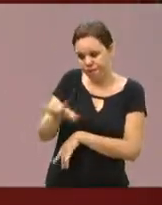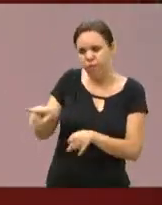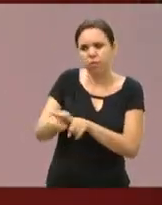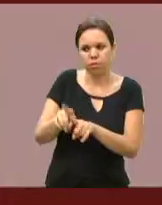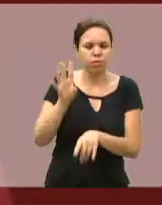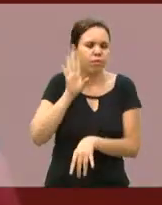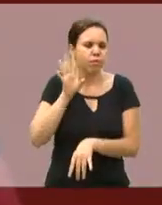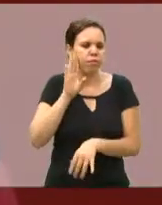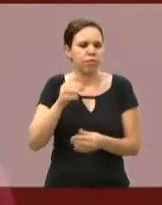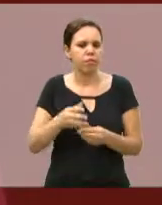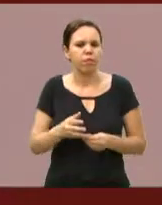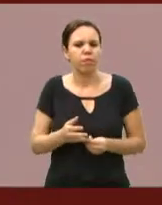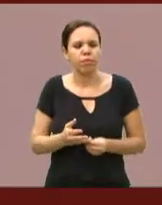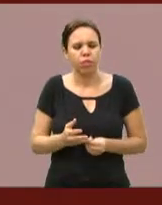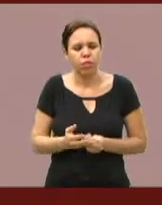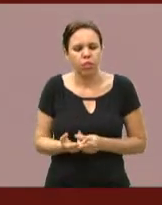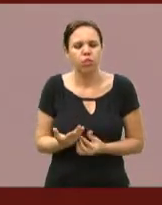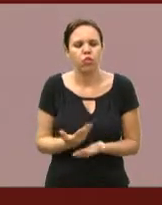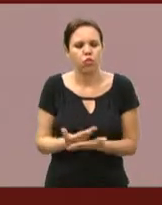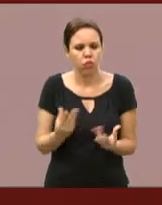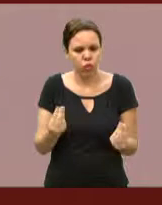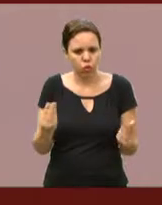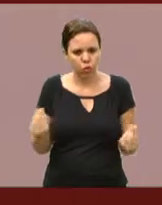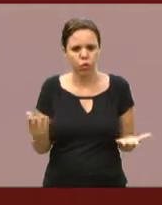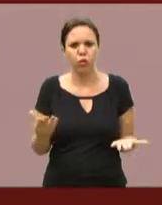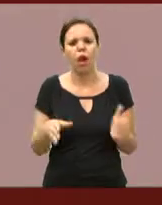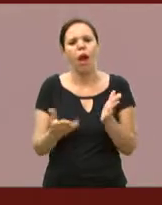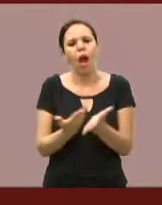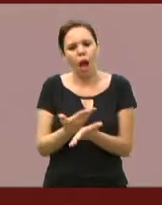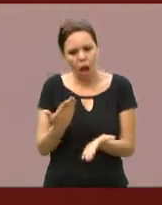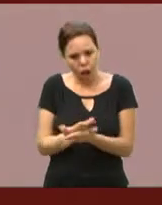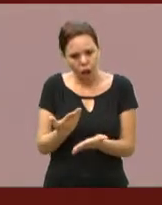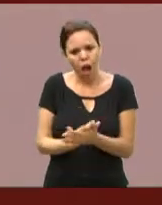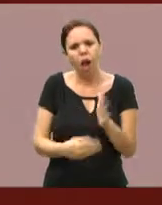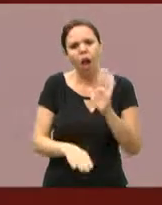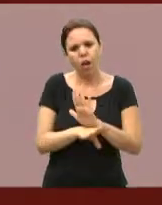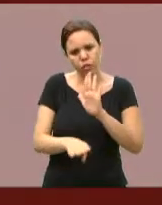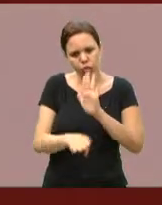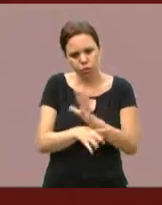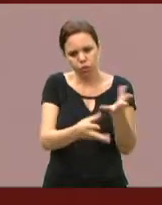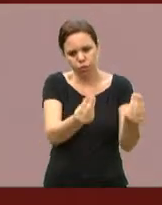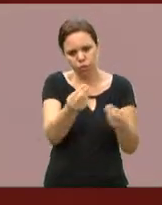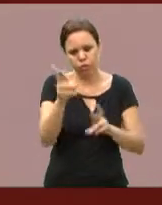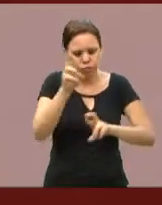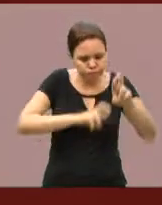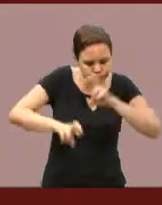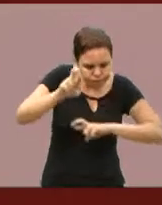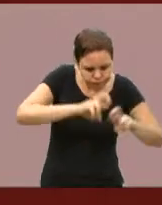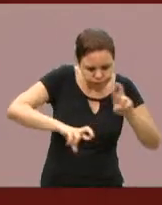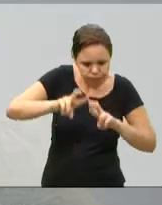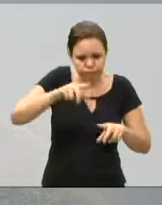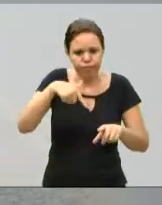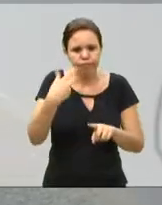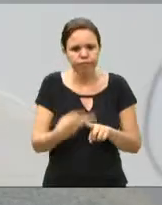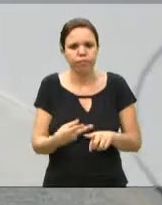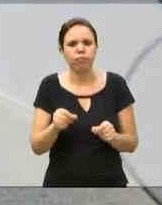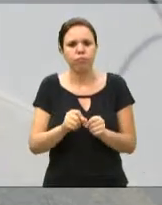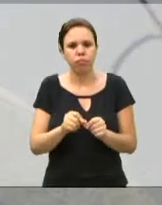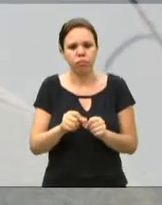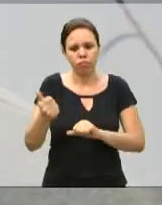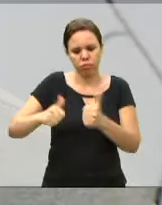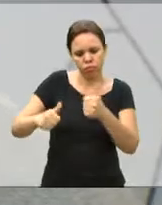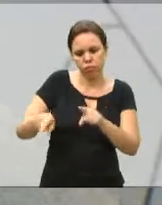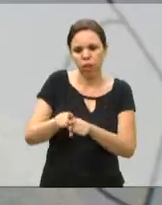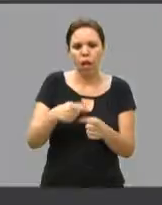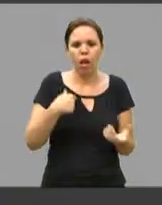né? Então. Eu tô estudando bastante, as aulas ajudam muito, de revisão principalmente, e os simulados. O Vinícius quer